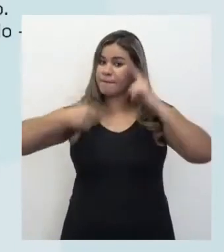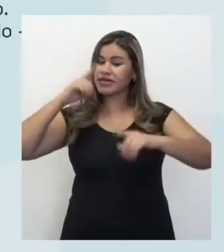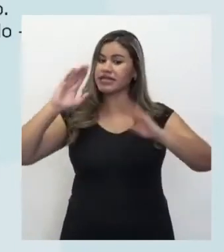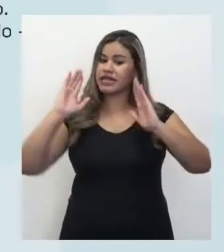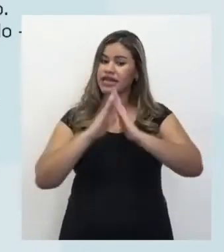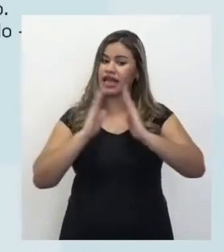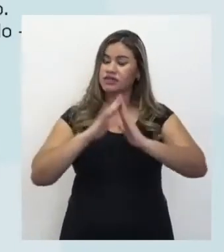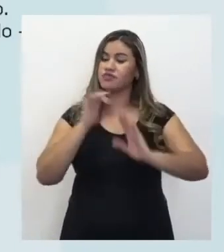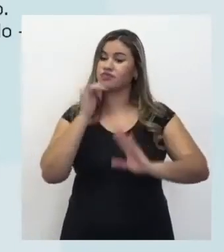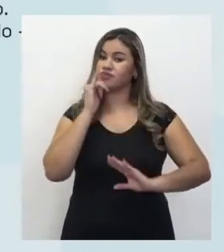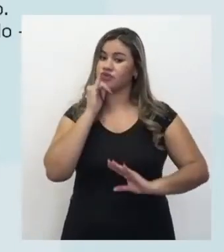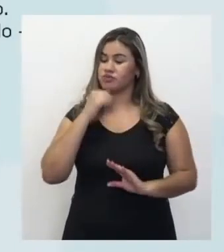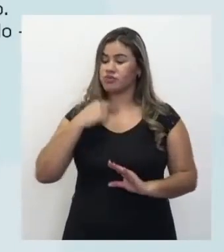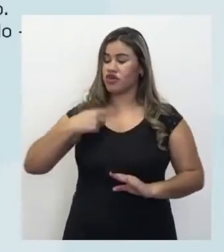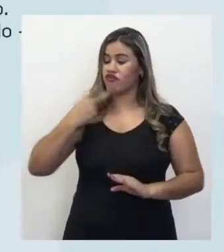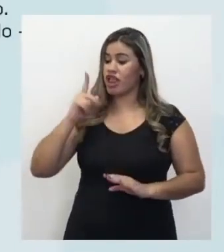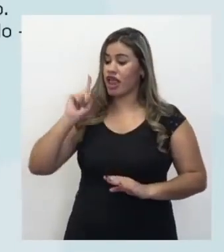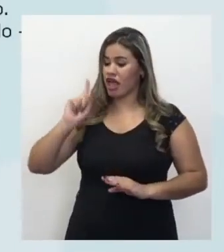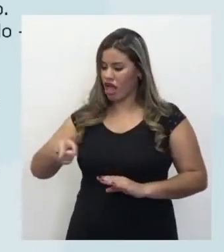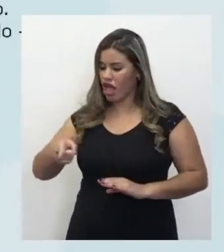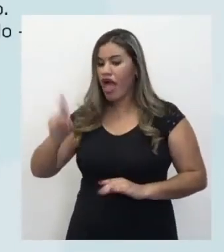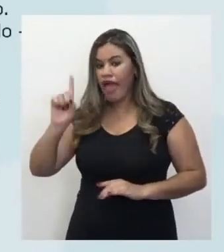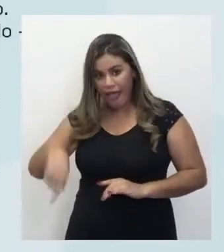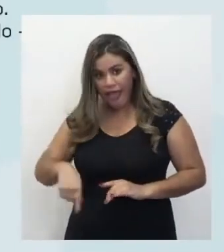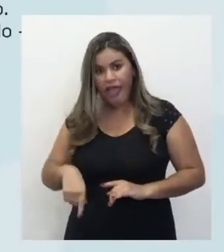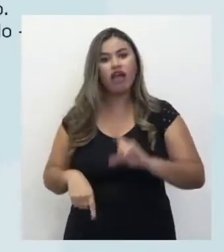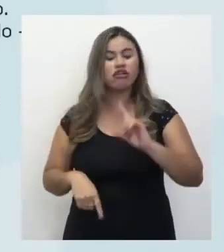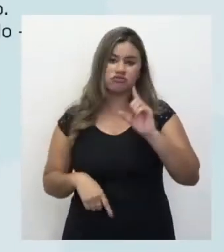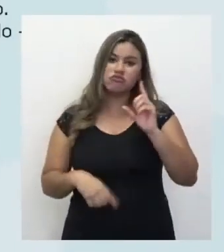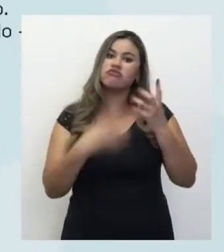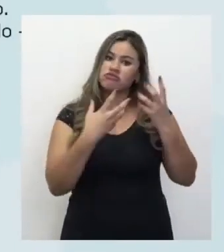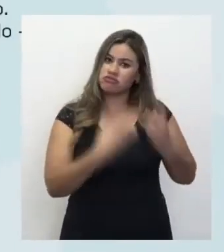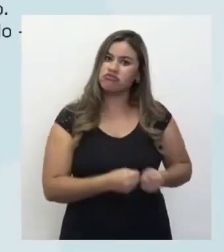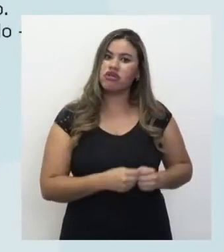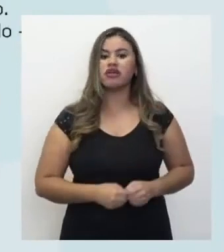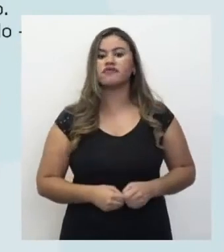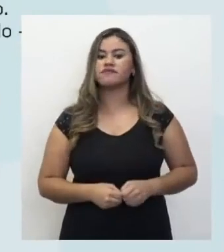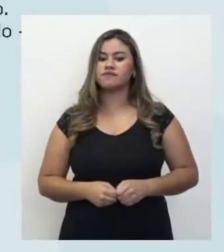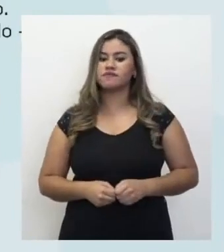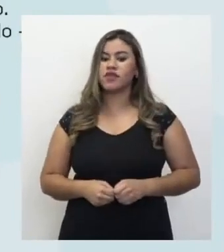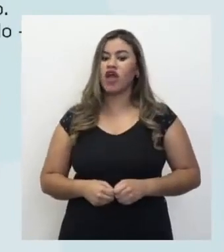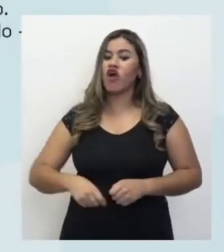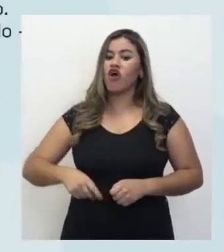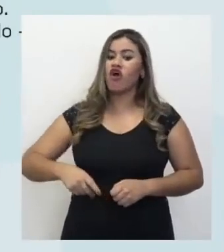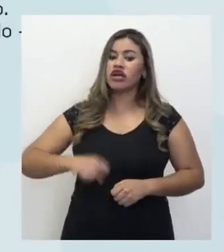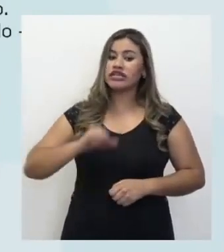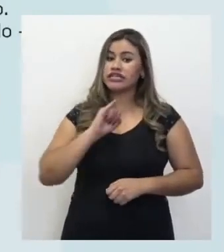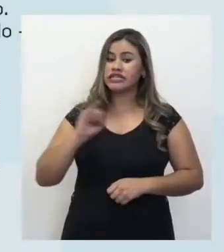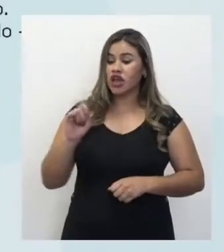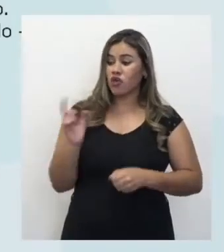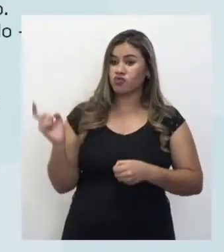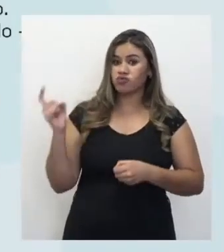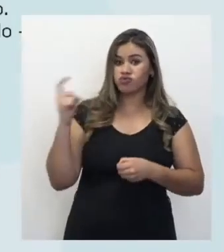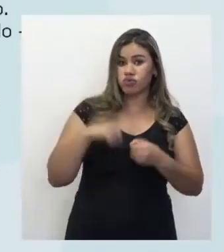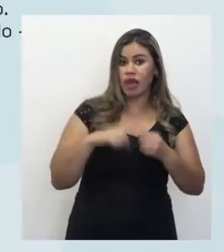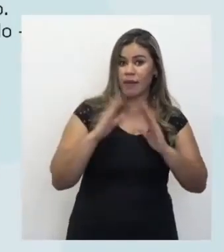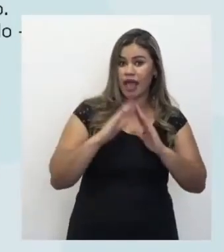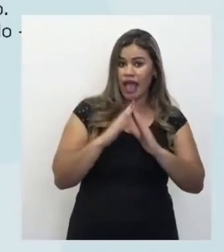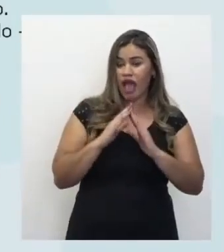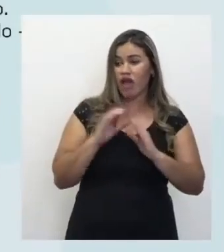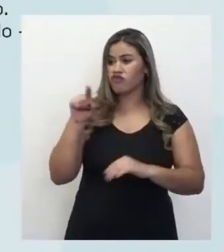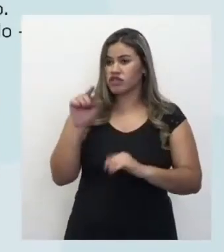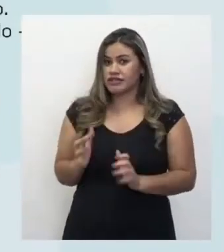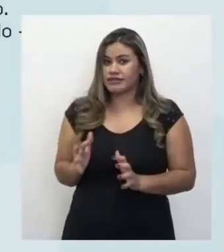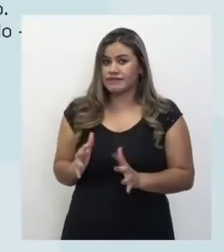eu disser isto é novelo, havei-lo de confirmar. E mais, quando eu vier de fora, haveis de tremer.